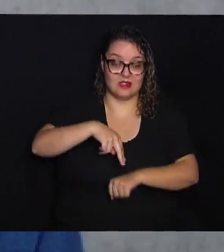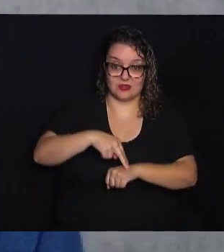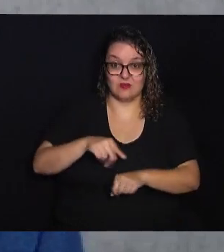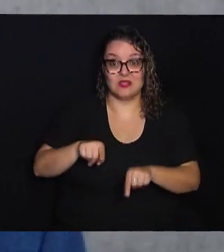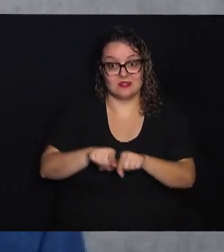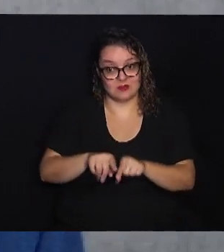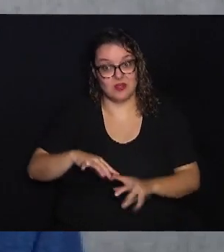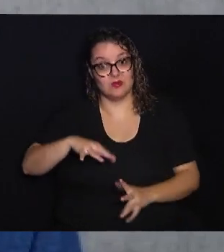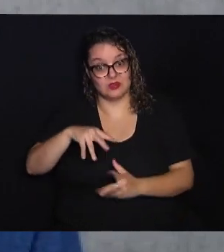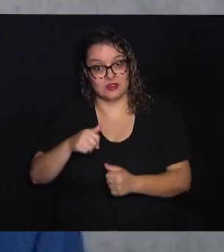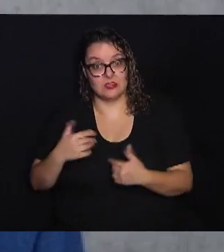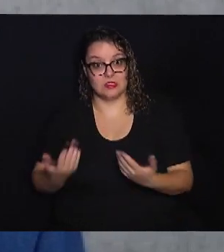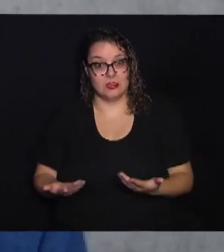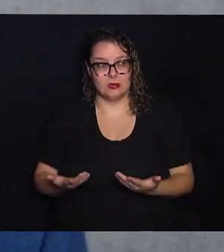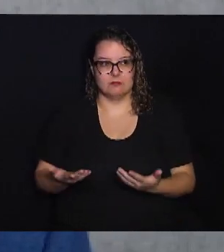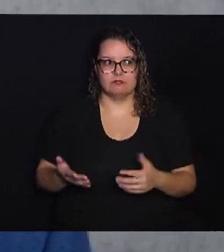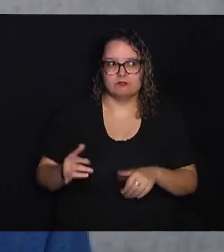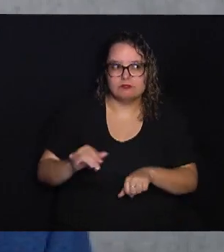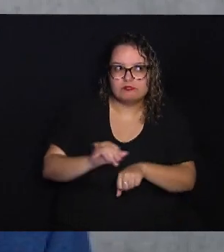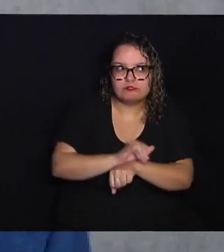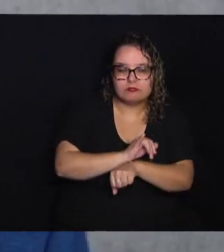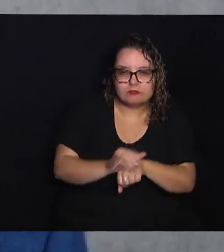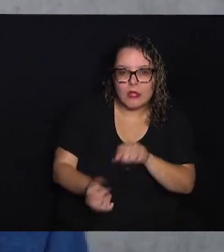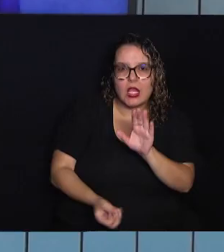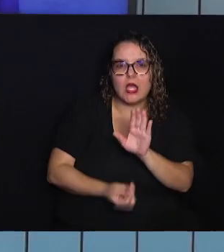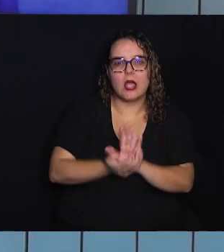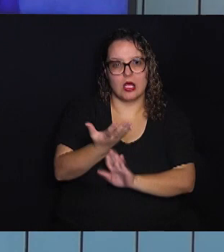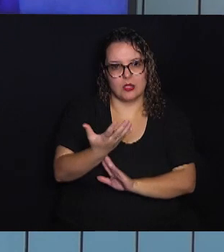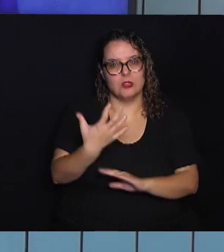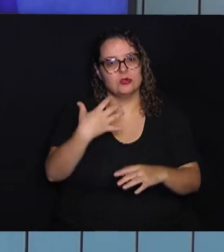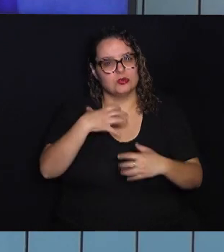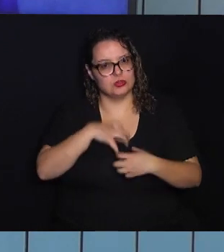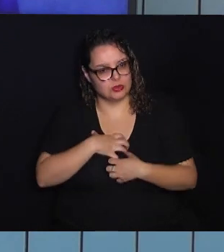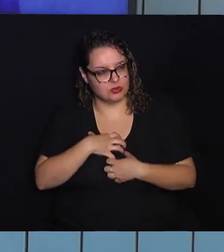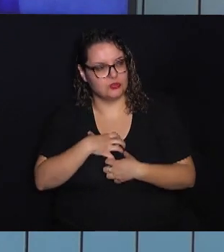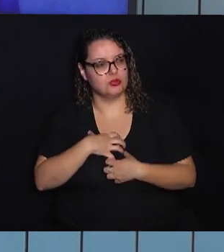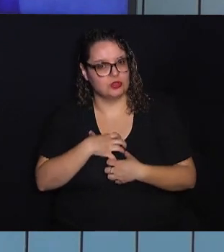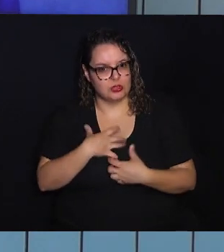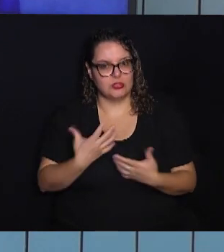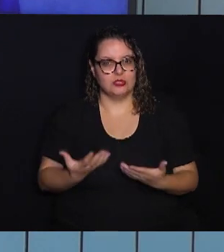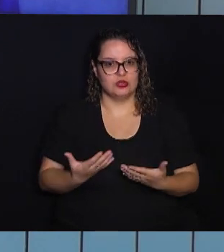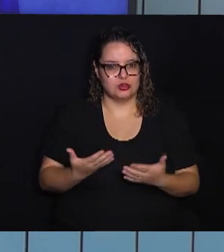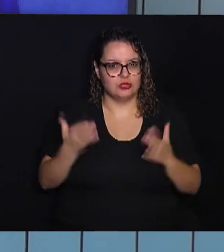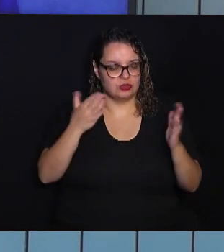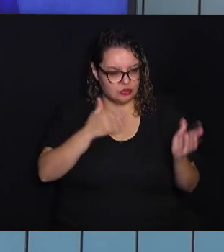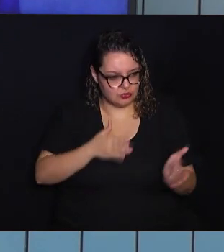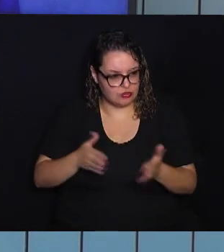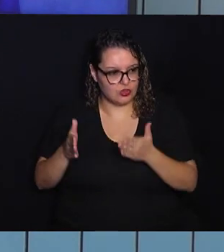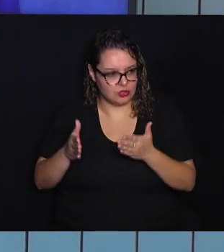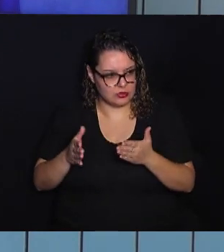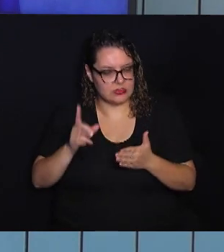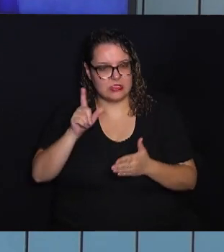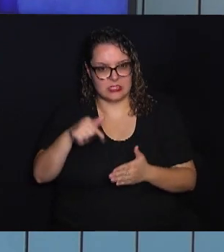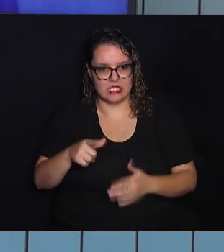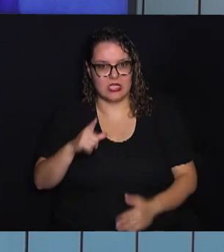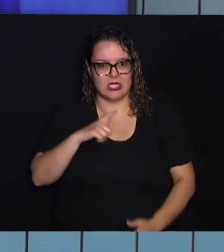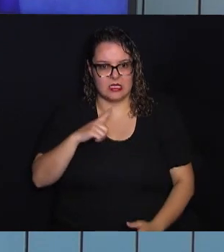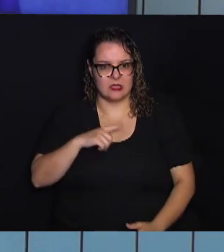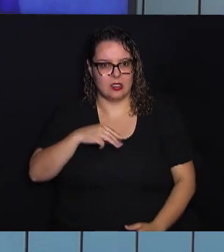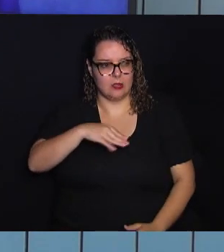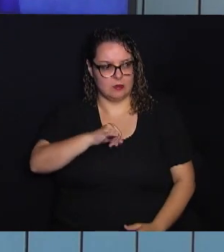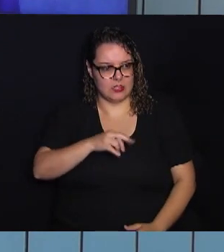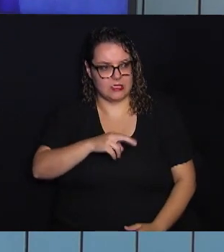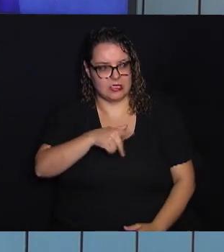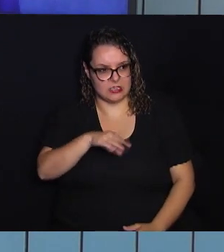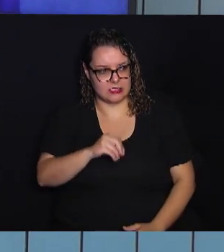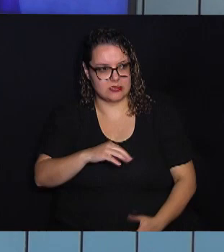só nacional, mas também mundial. Então a saída seria criar novas fórmulas, novos modos de produção,